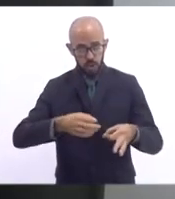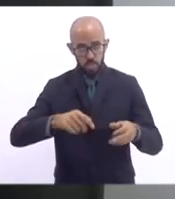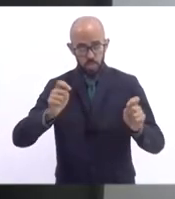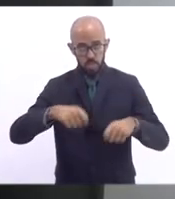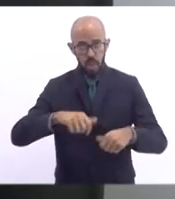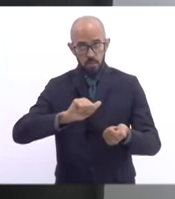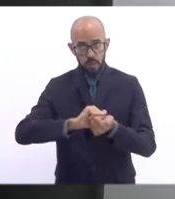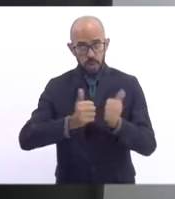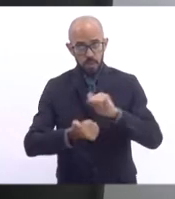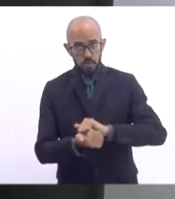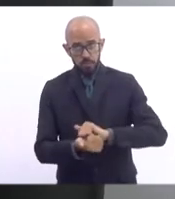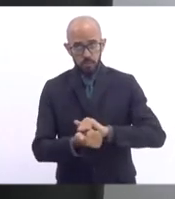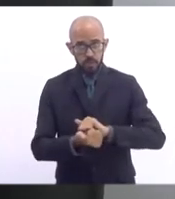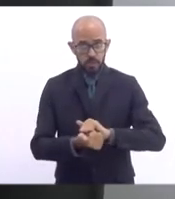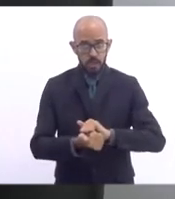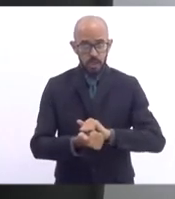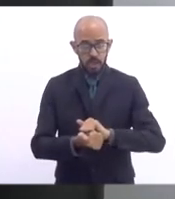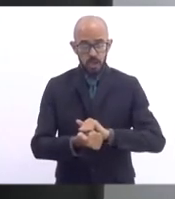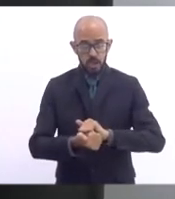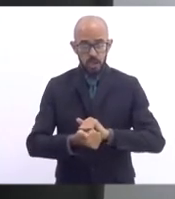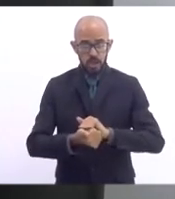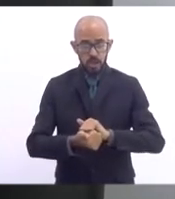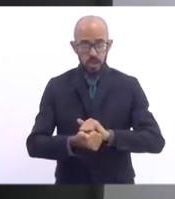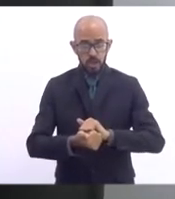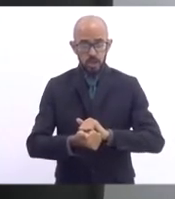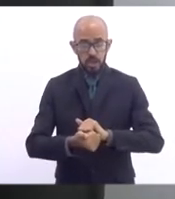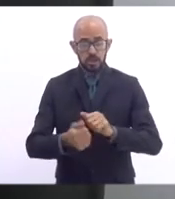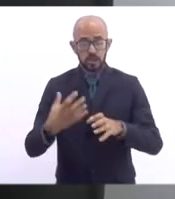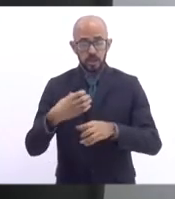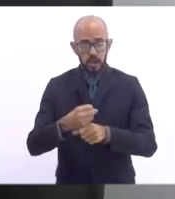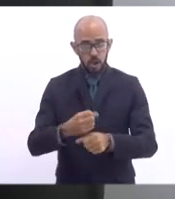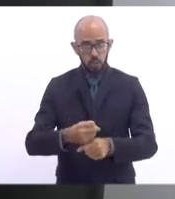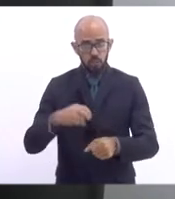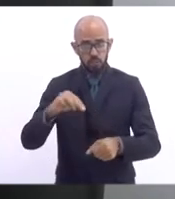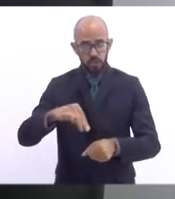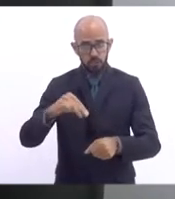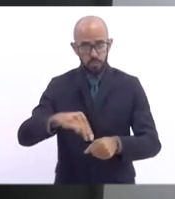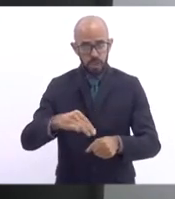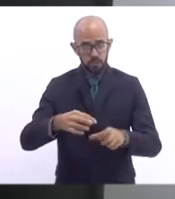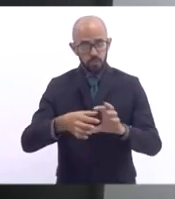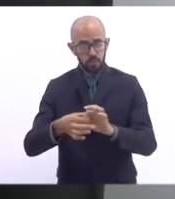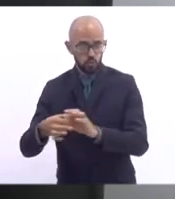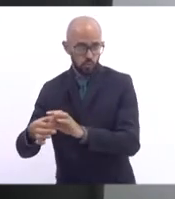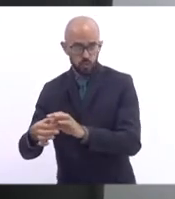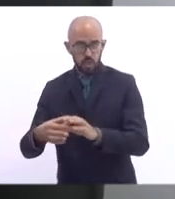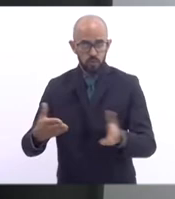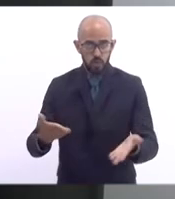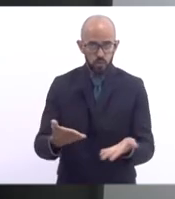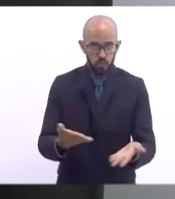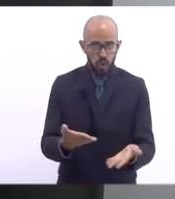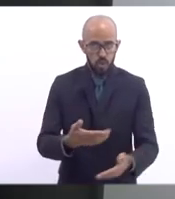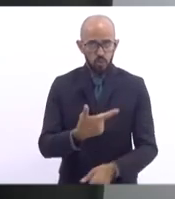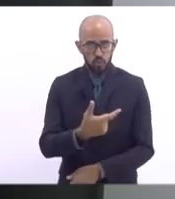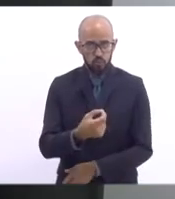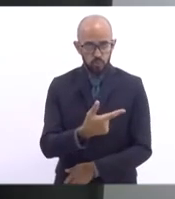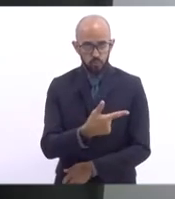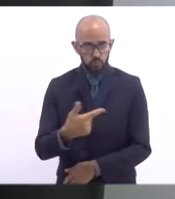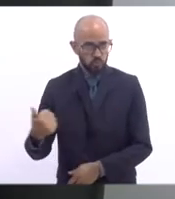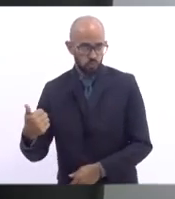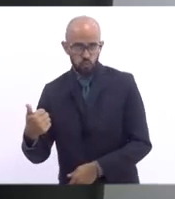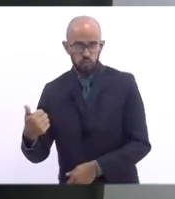matemático pois tempo hoje atuais que nós estamos vivendo estou até 2021